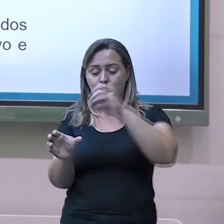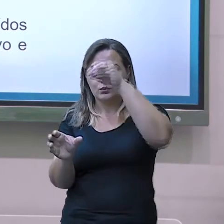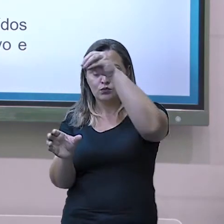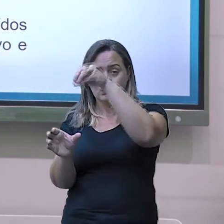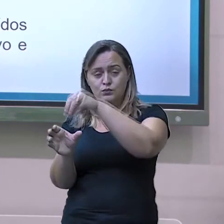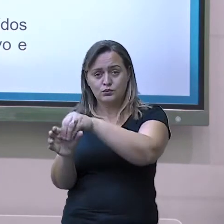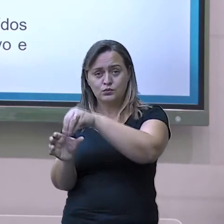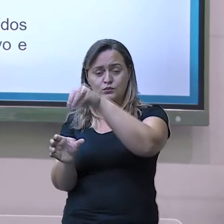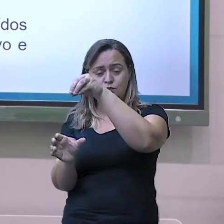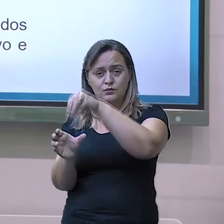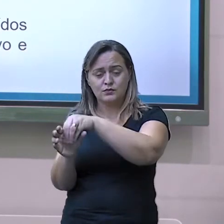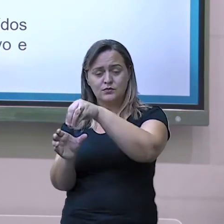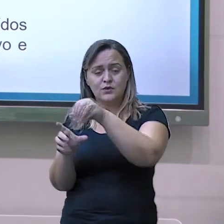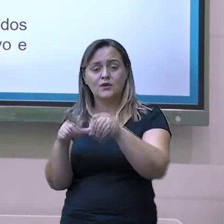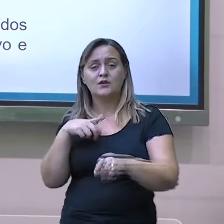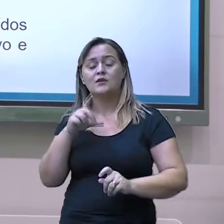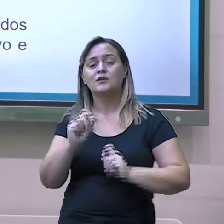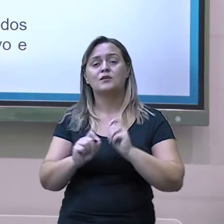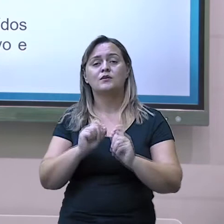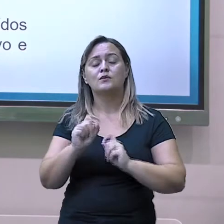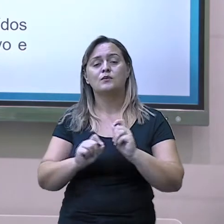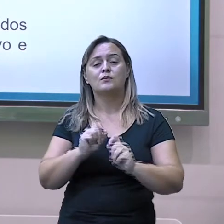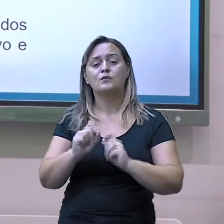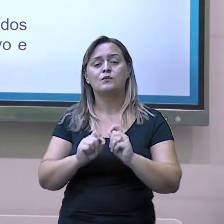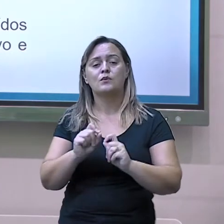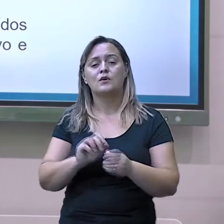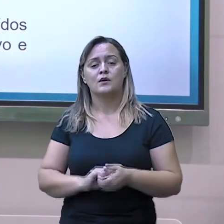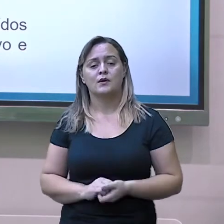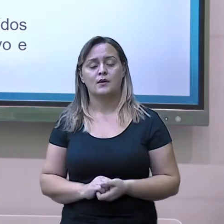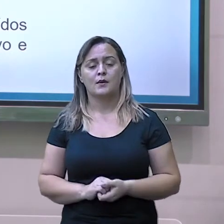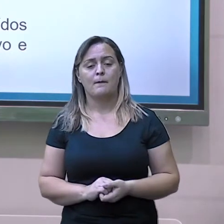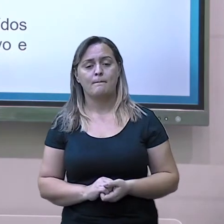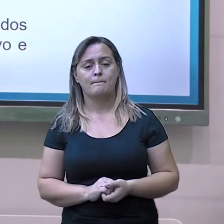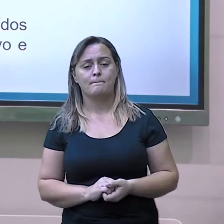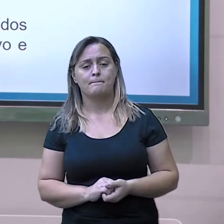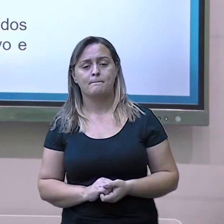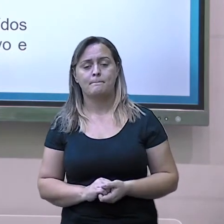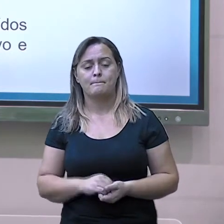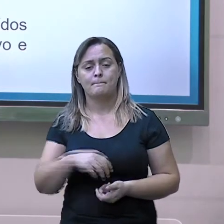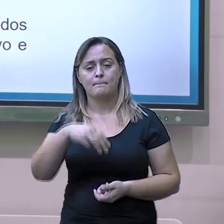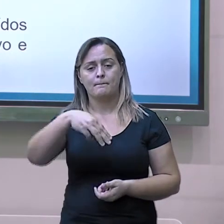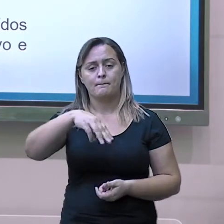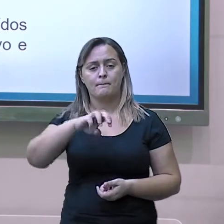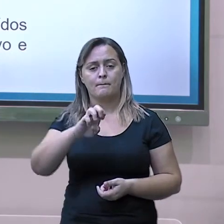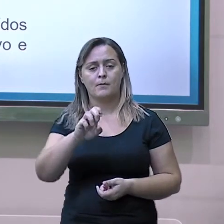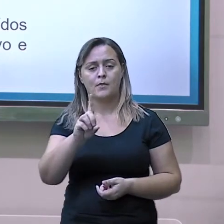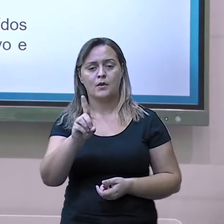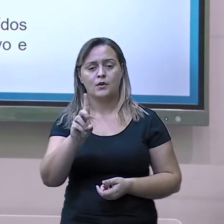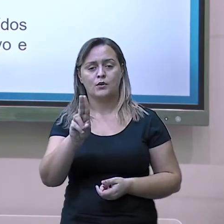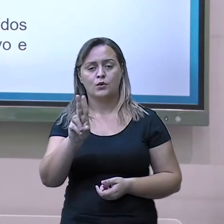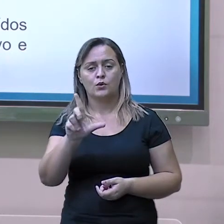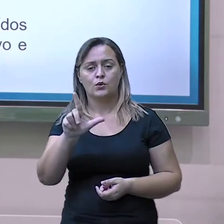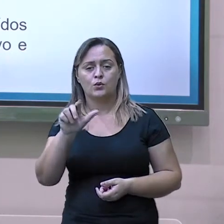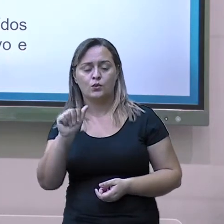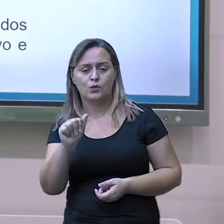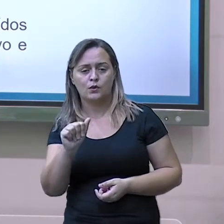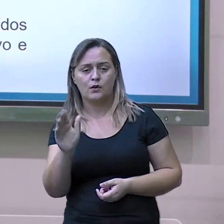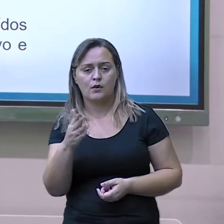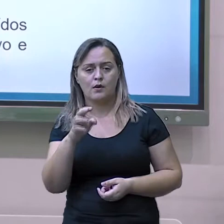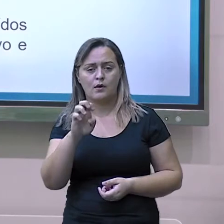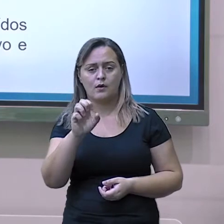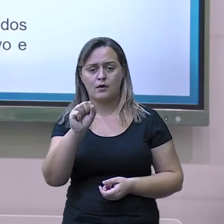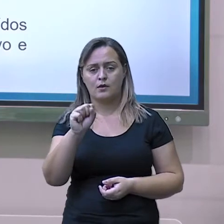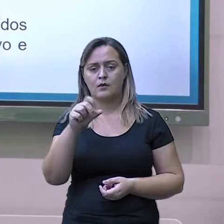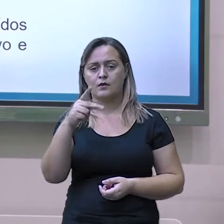cada vértebra, há um orifício. E esses orifícios, eles se comunicam, eles se